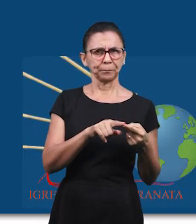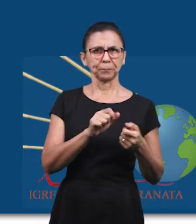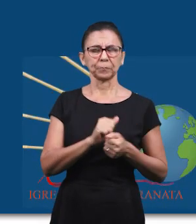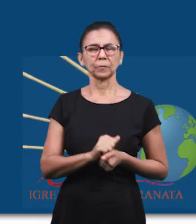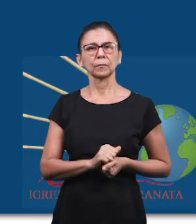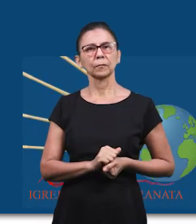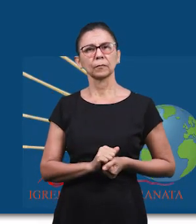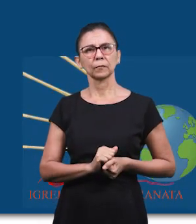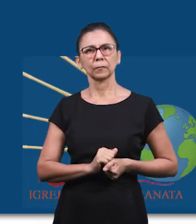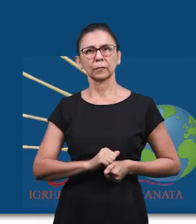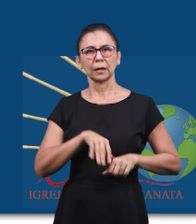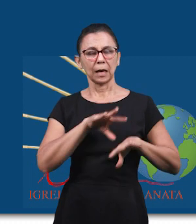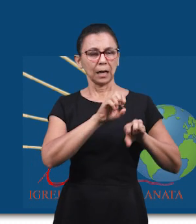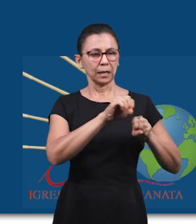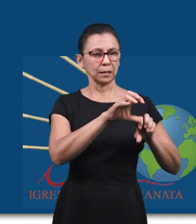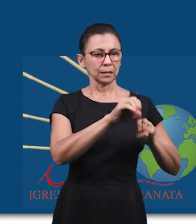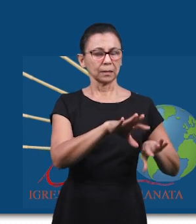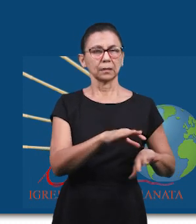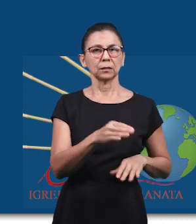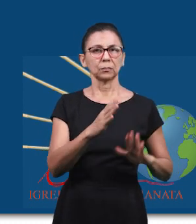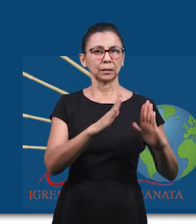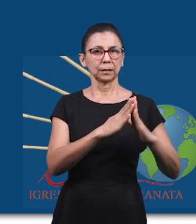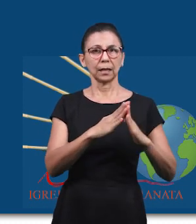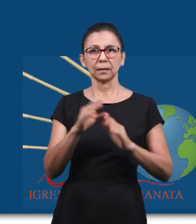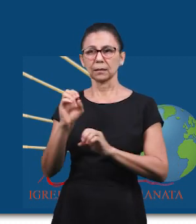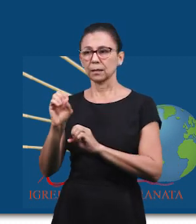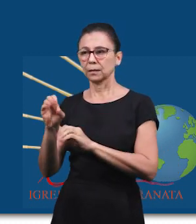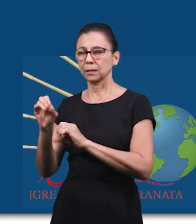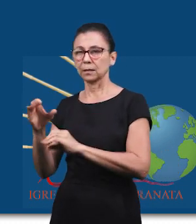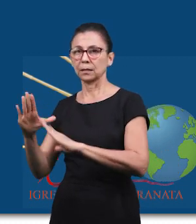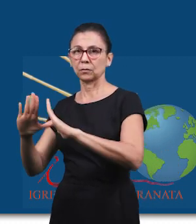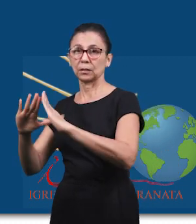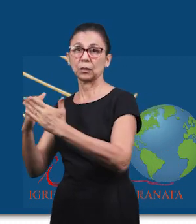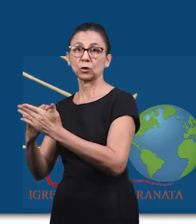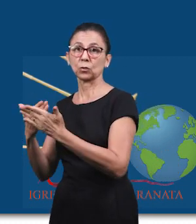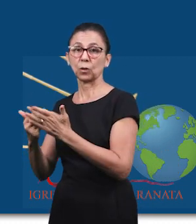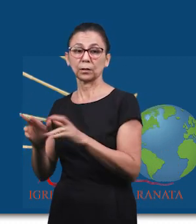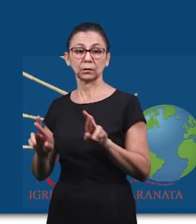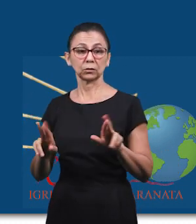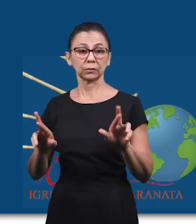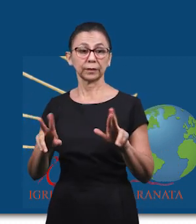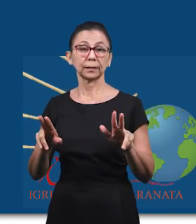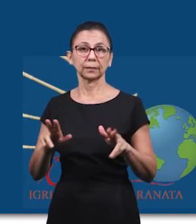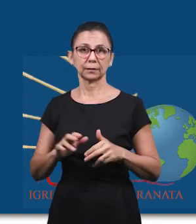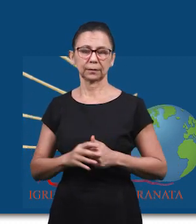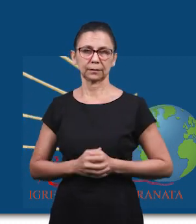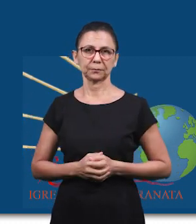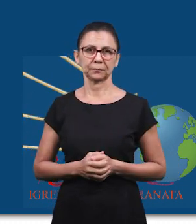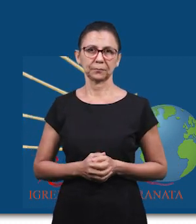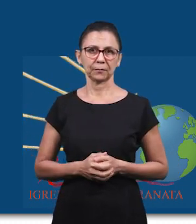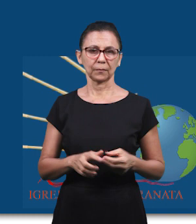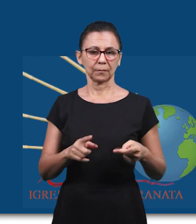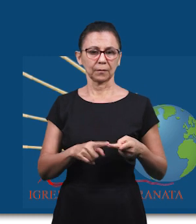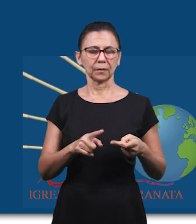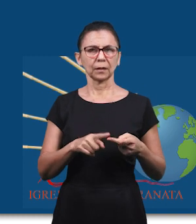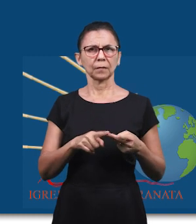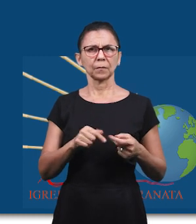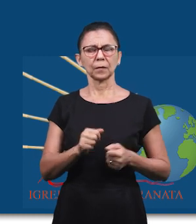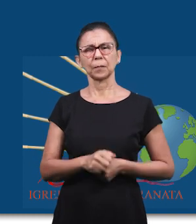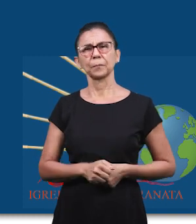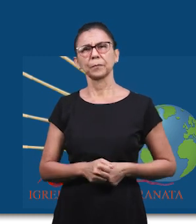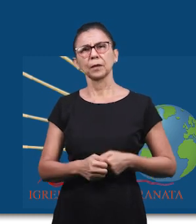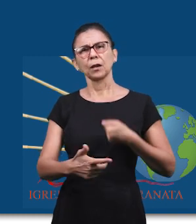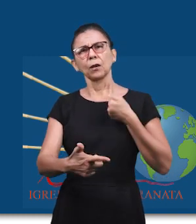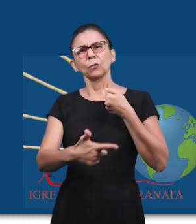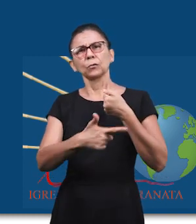diferença entre educação e escolarização? E mais outra pergunta: a quem cabe a função de